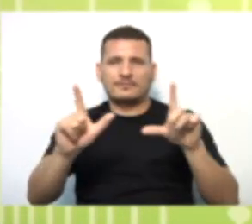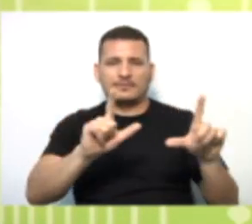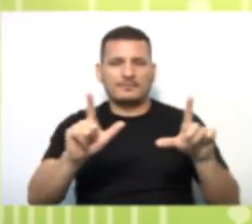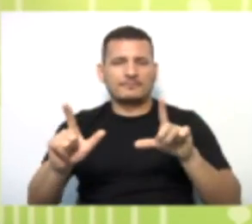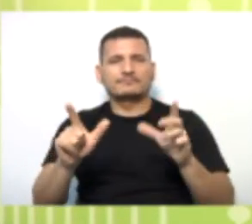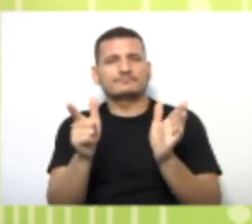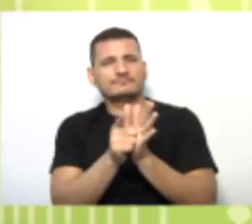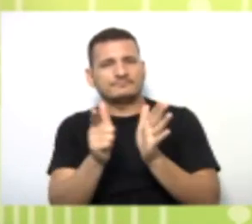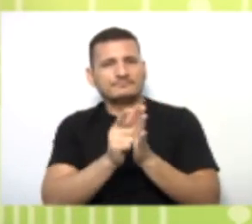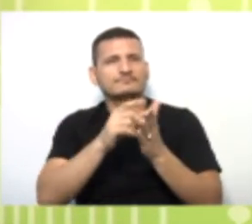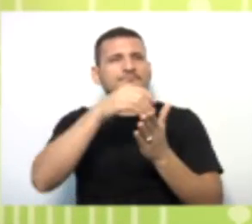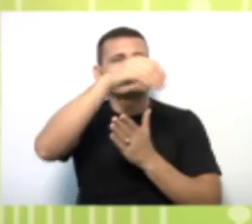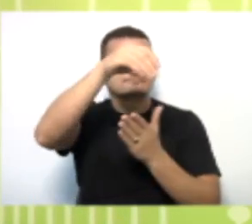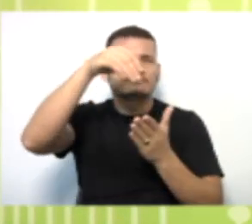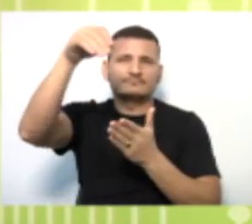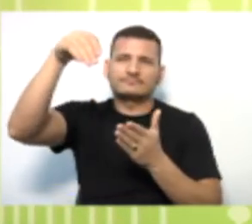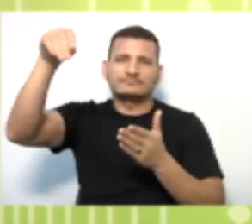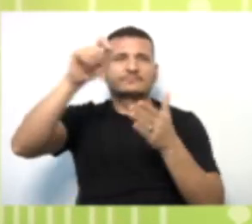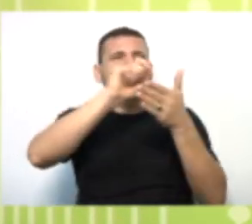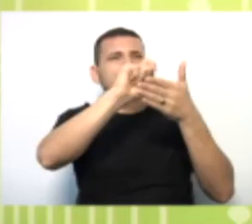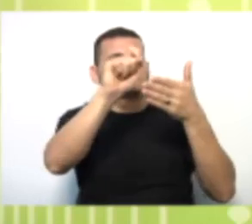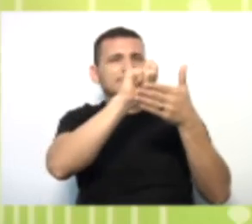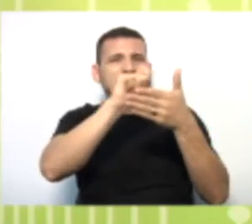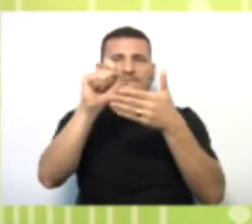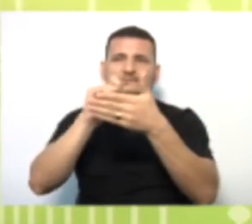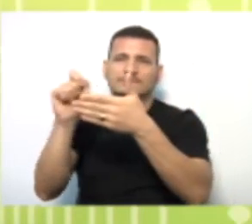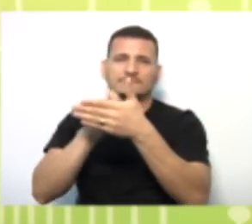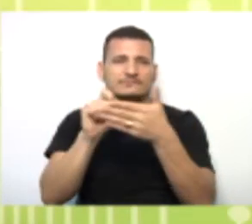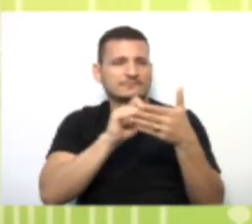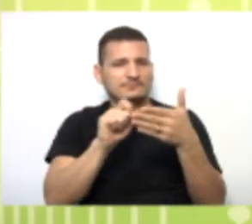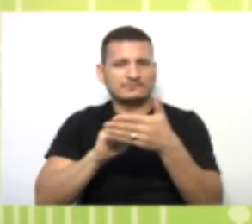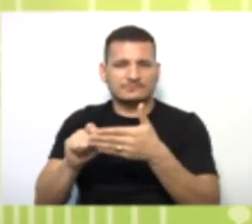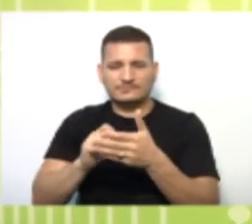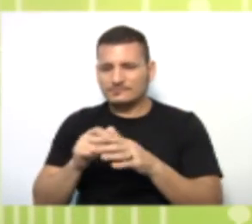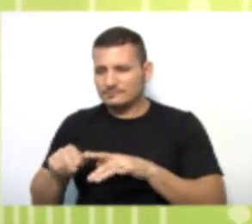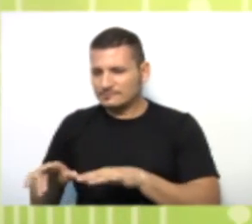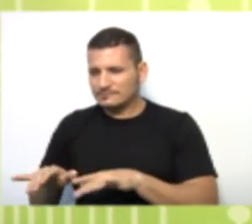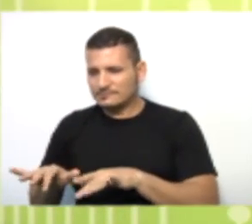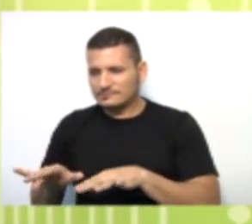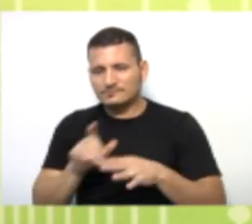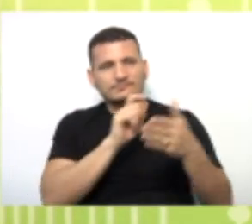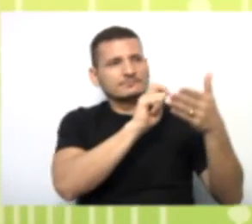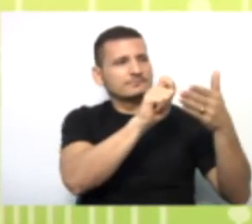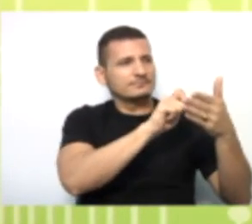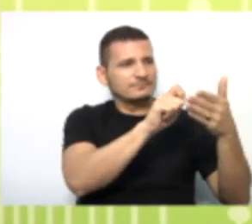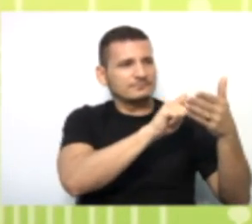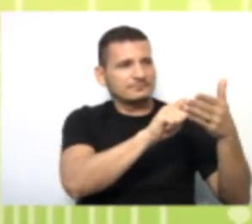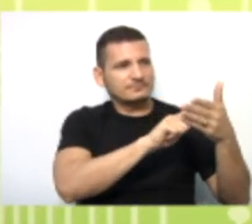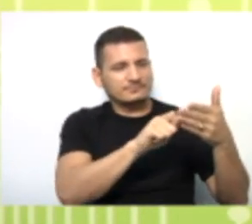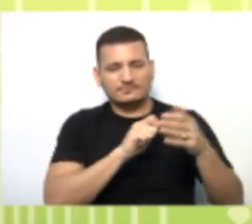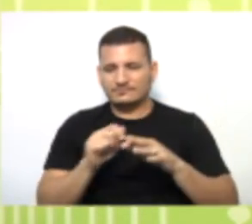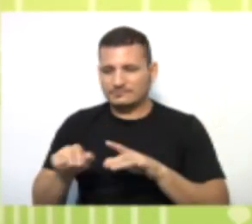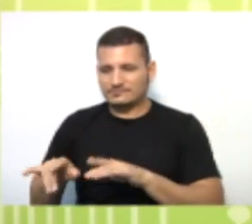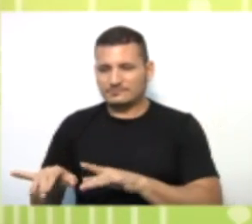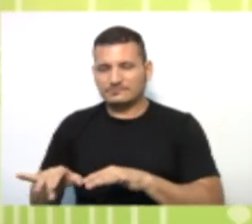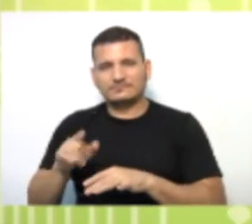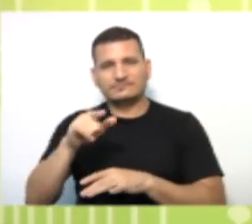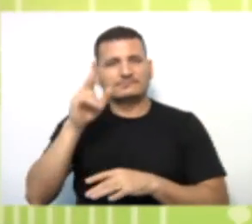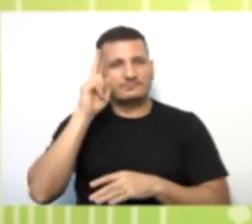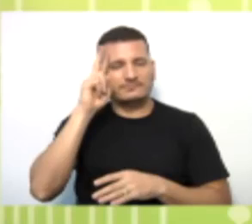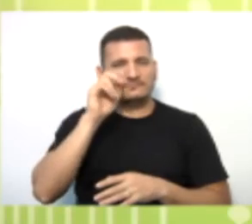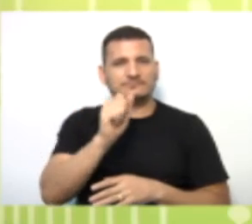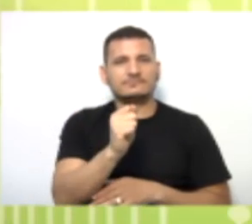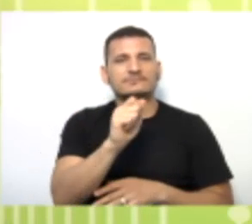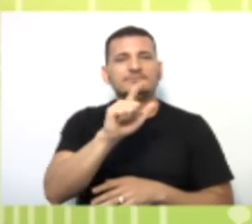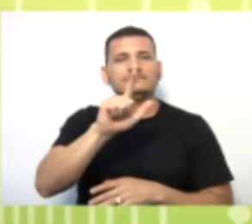vários papéis e vai escrevendo o que ele vai fazer e volta para o computador e escreve de novo lá no quadro. E quem lembra daquele